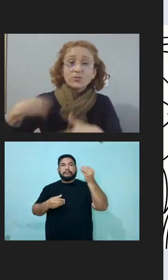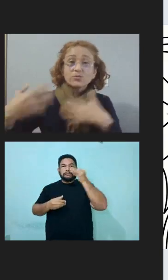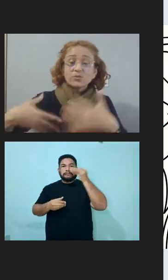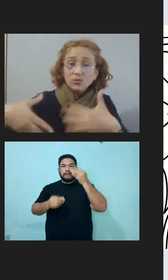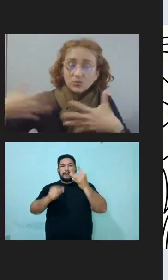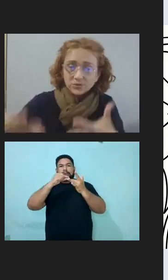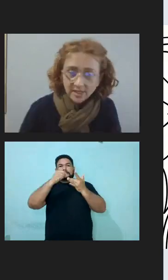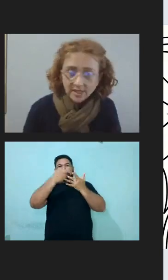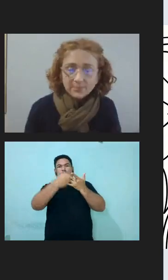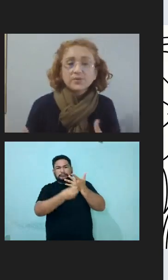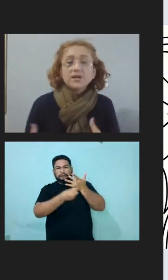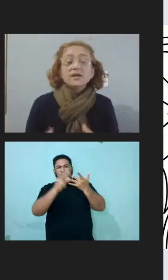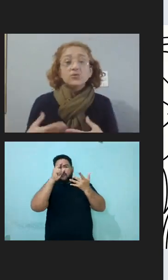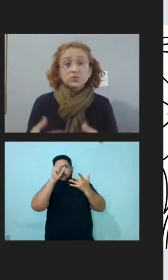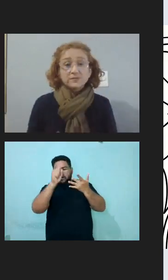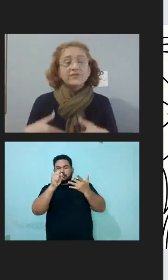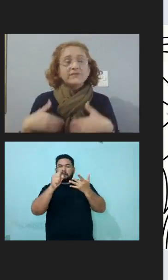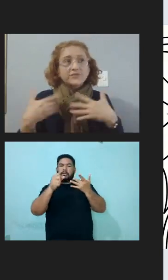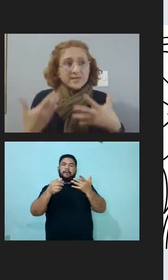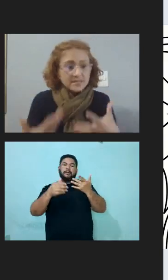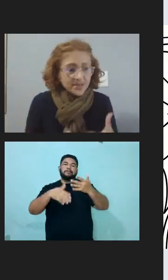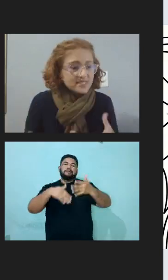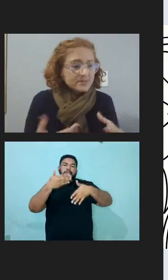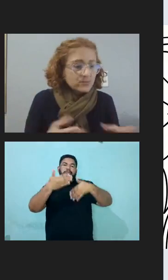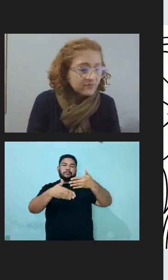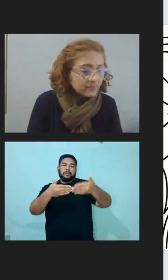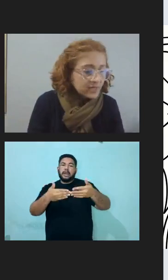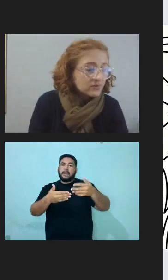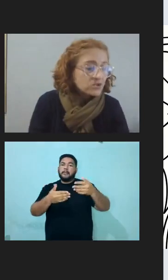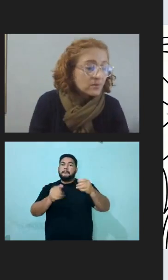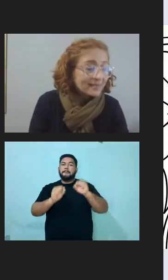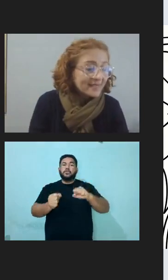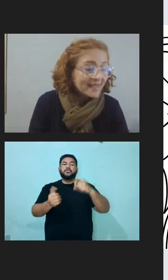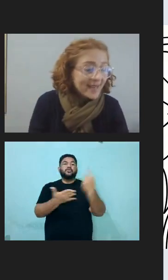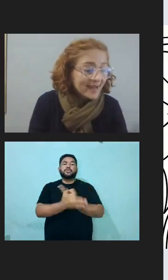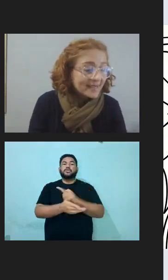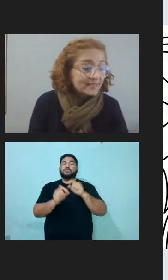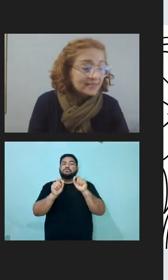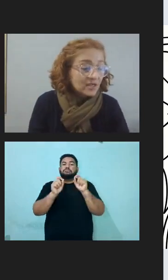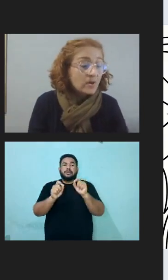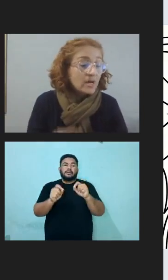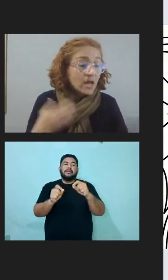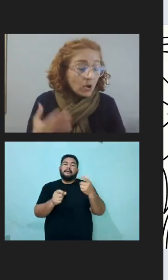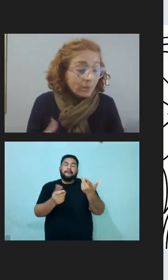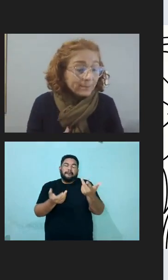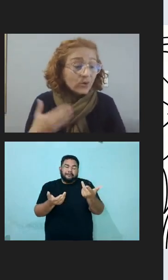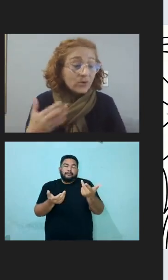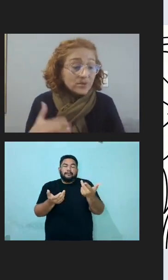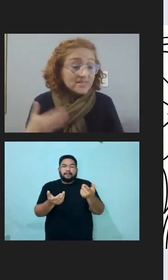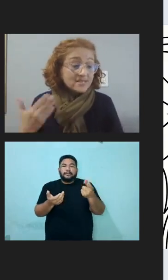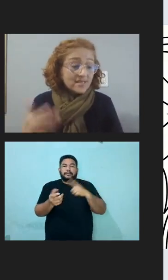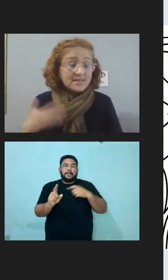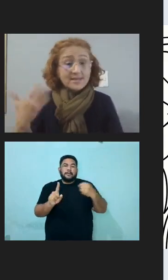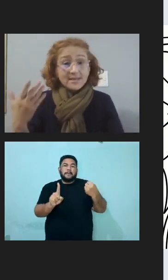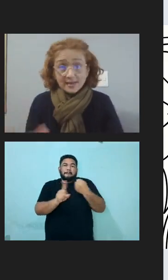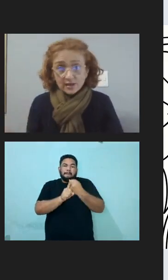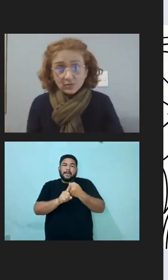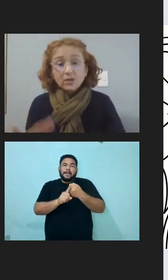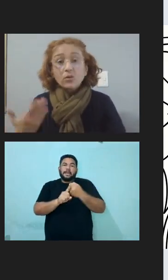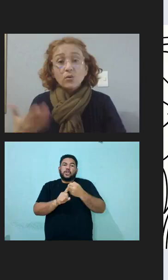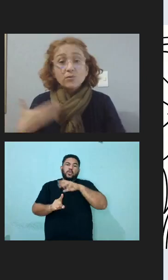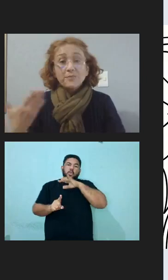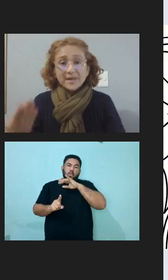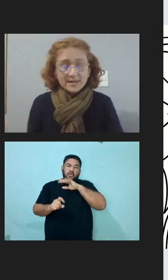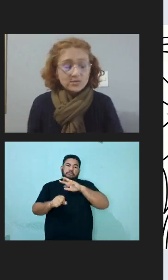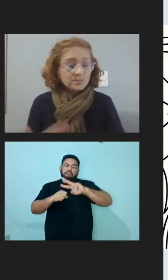errada por um longo tempo, eu estou favorecendo esse movimento de uma maneira errada. Então, pode ser que eu,